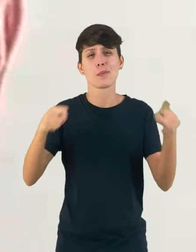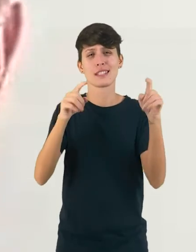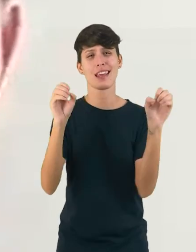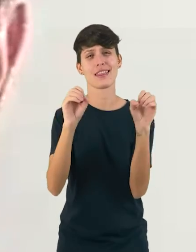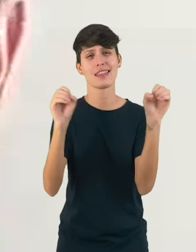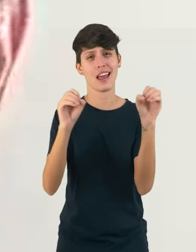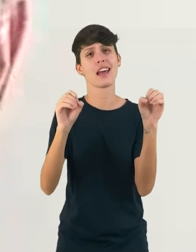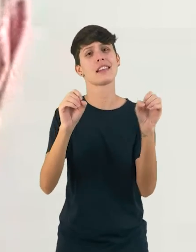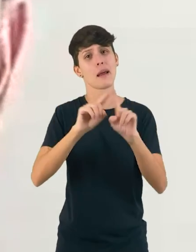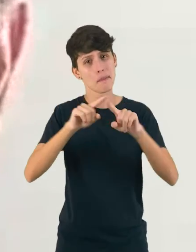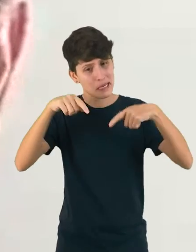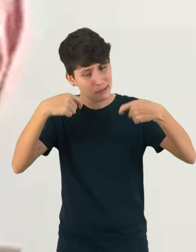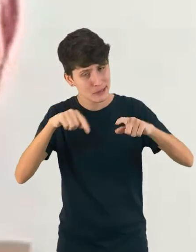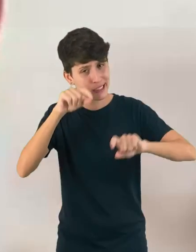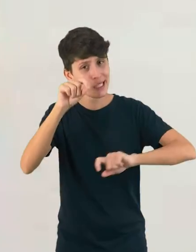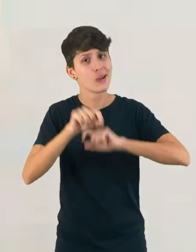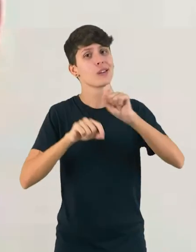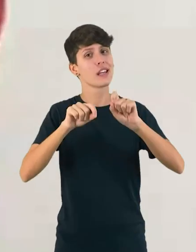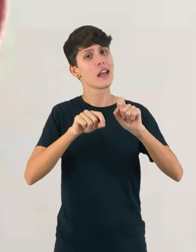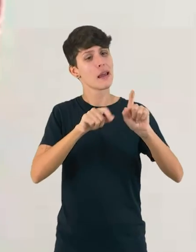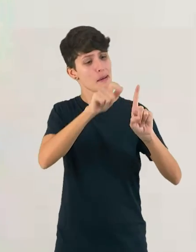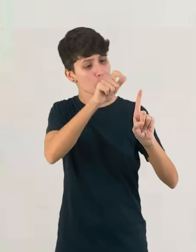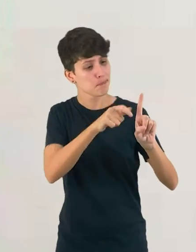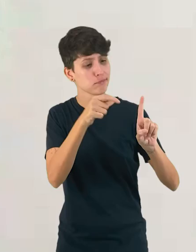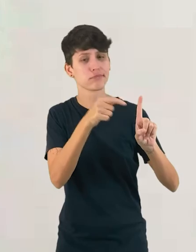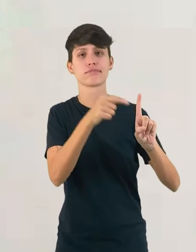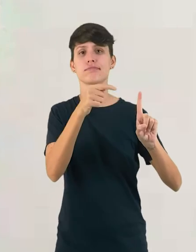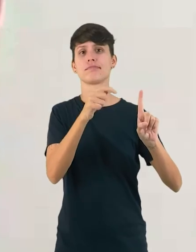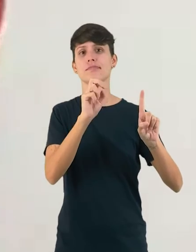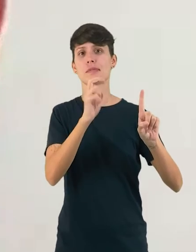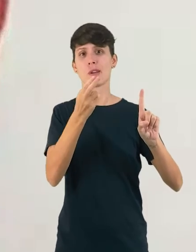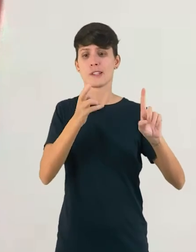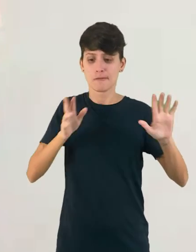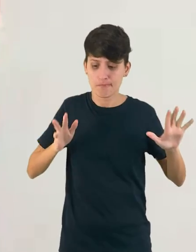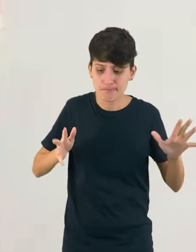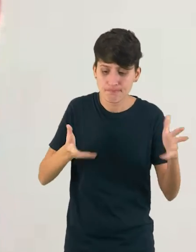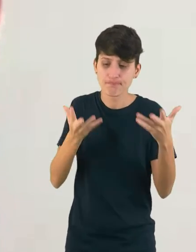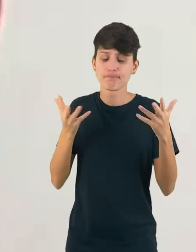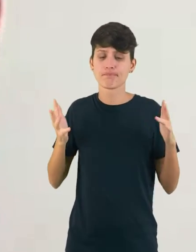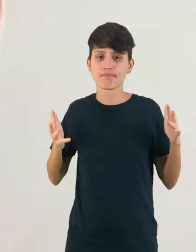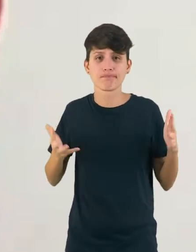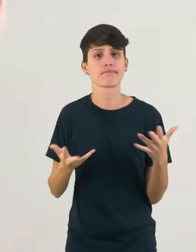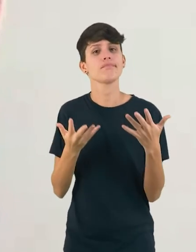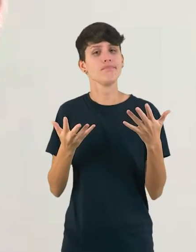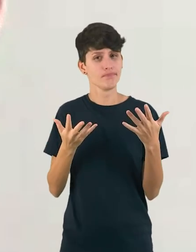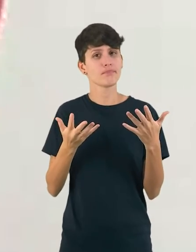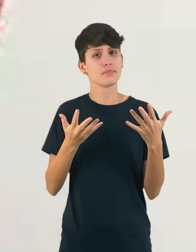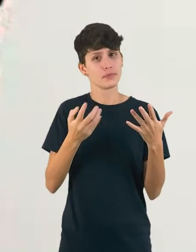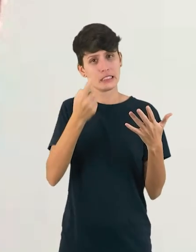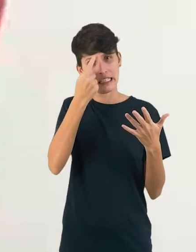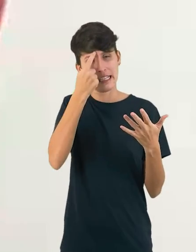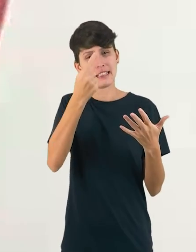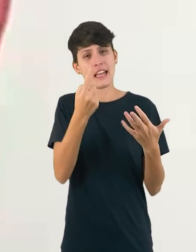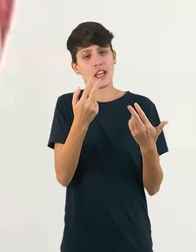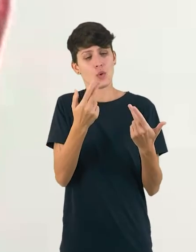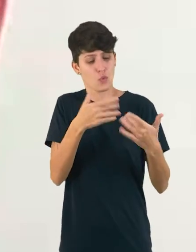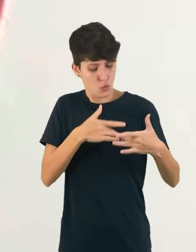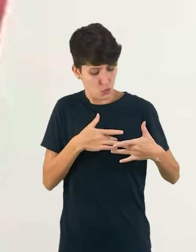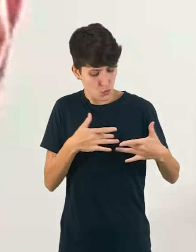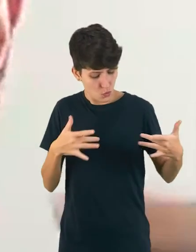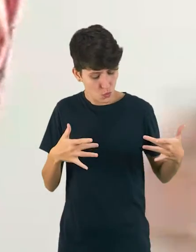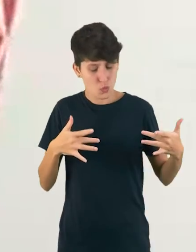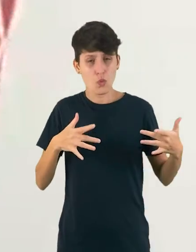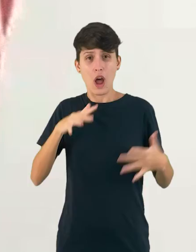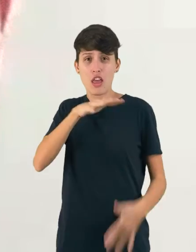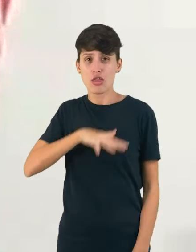quando você fala que a gente não precisa de nada, a gente precisaria de figuras que pelo menos incentivassem a ideia